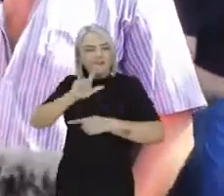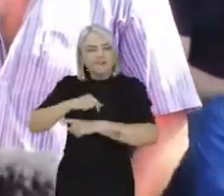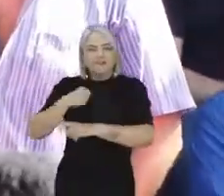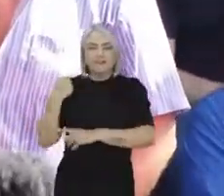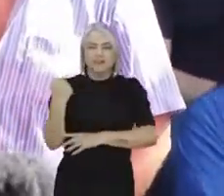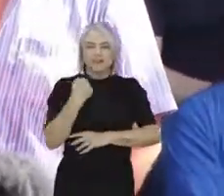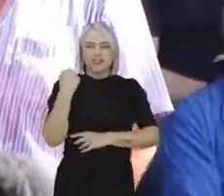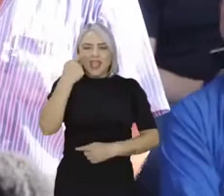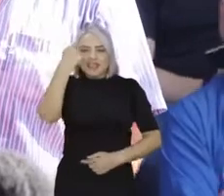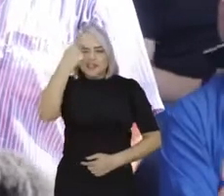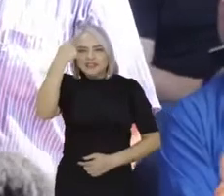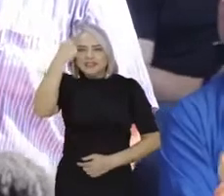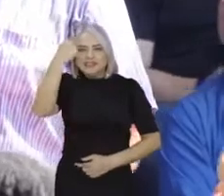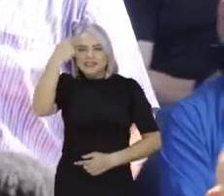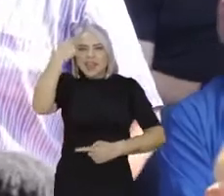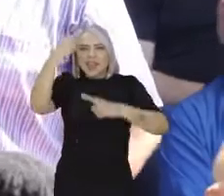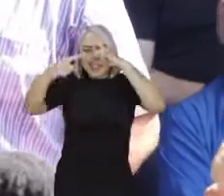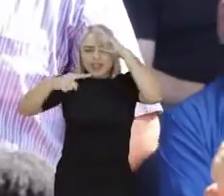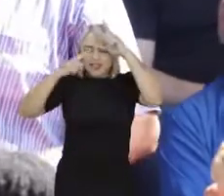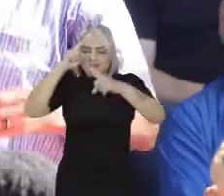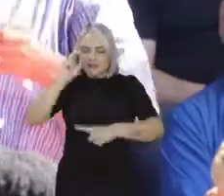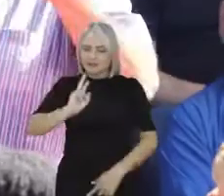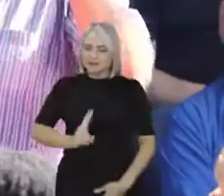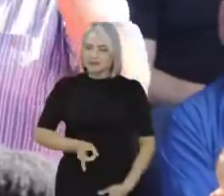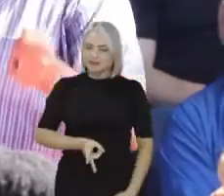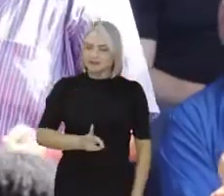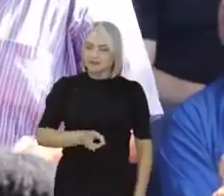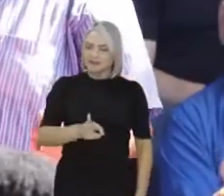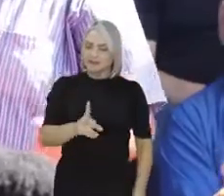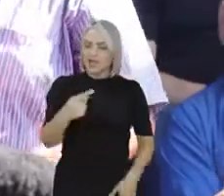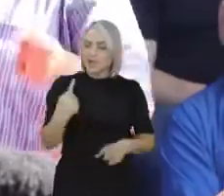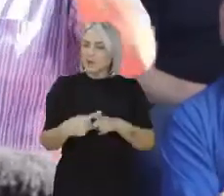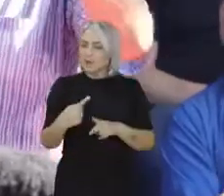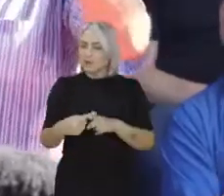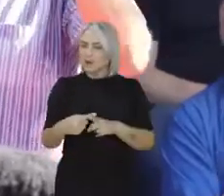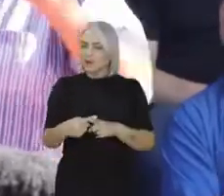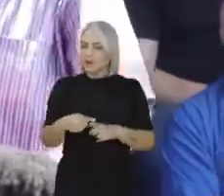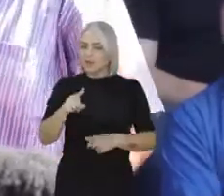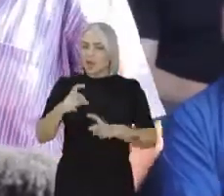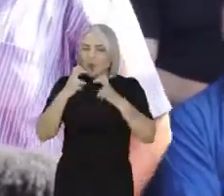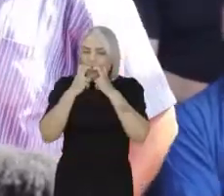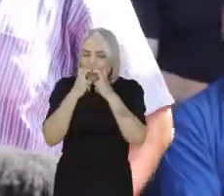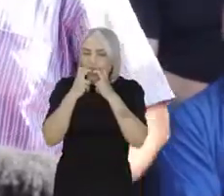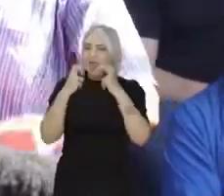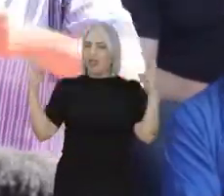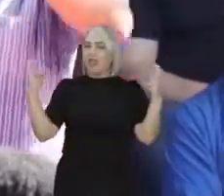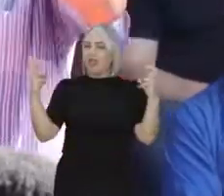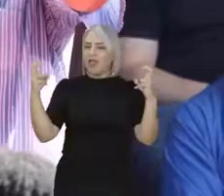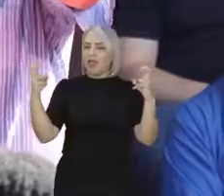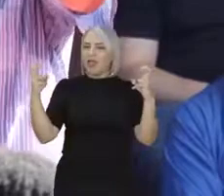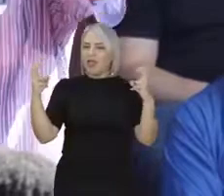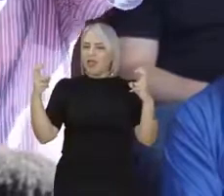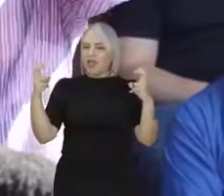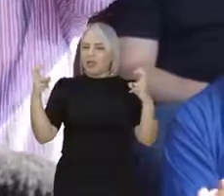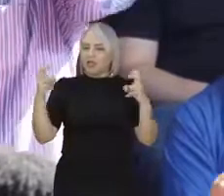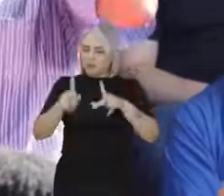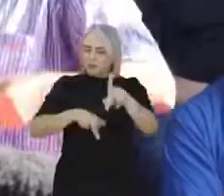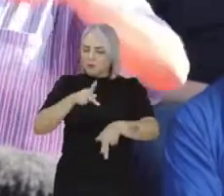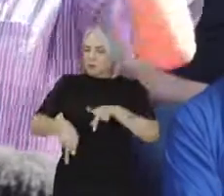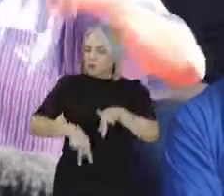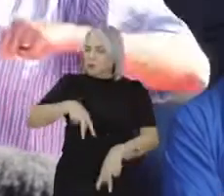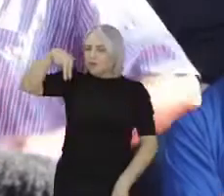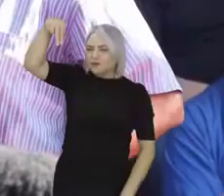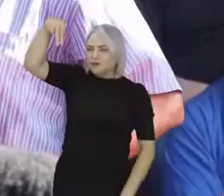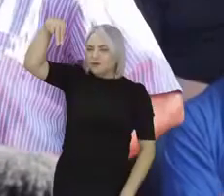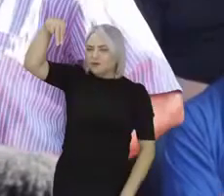vai continuar, porque é o grito dos nordestinos, sabe, de todo o povo do sul,